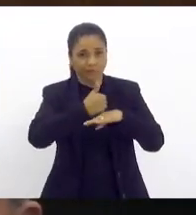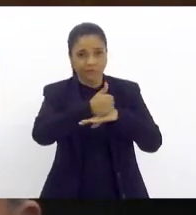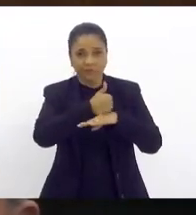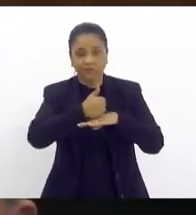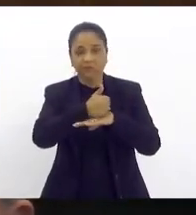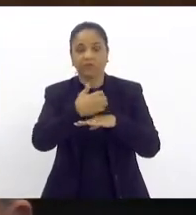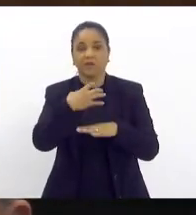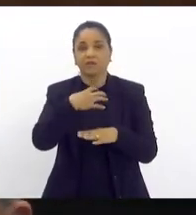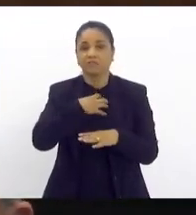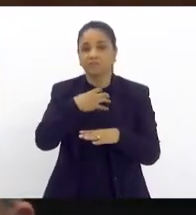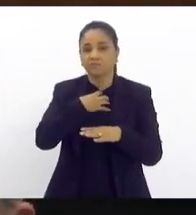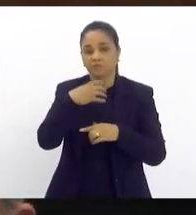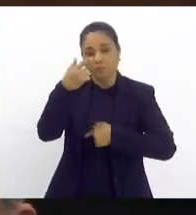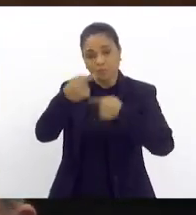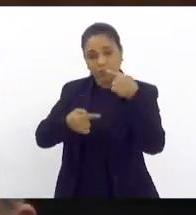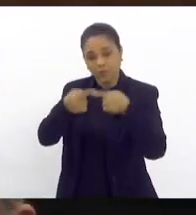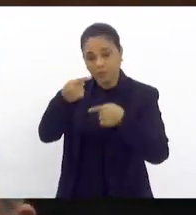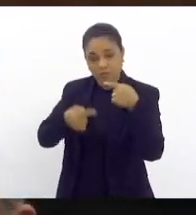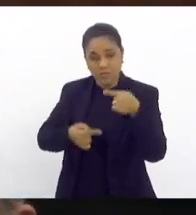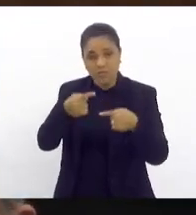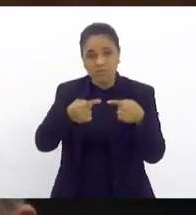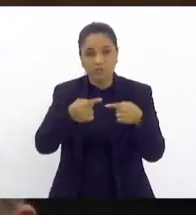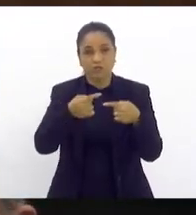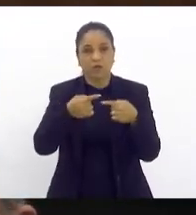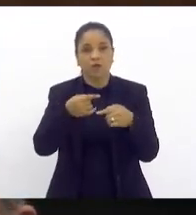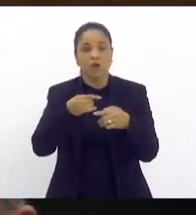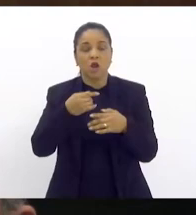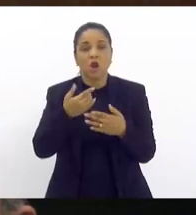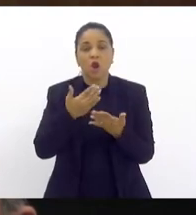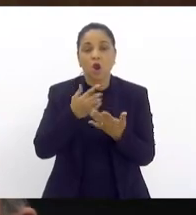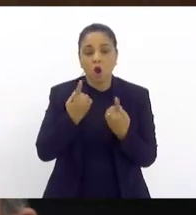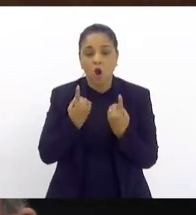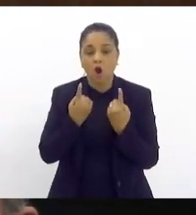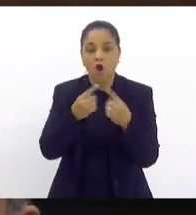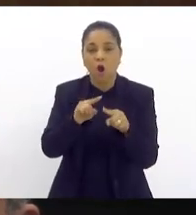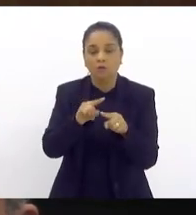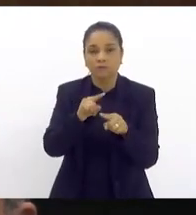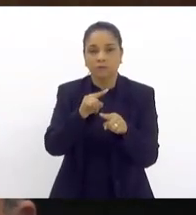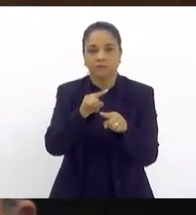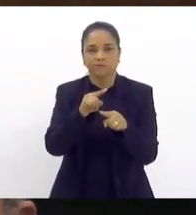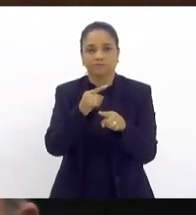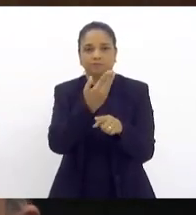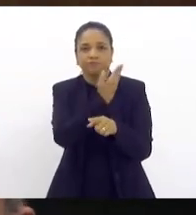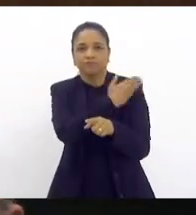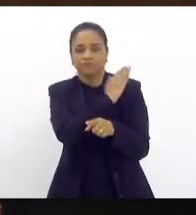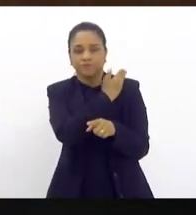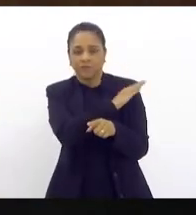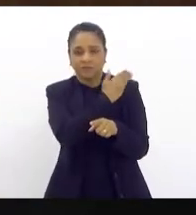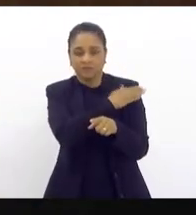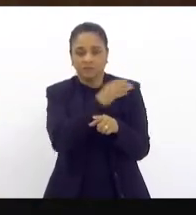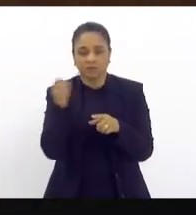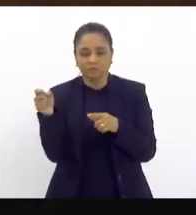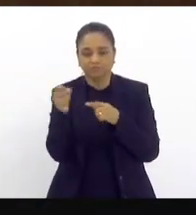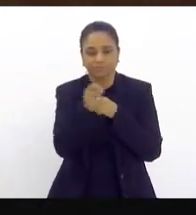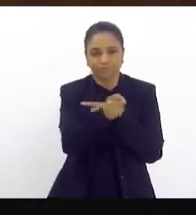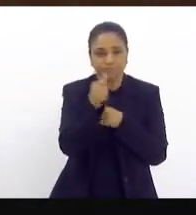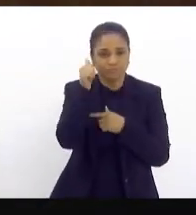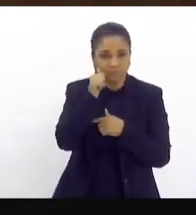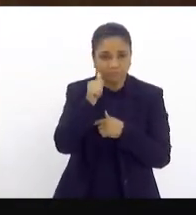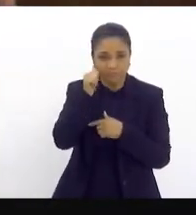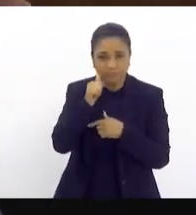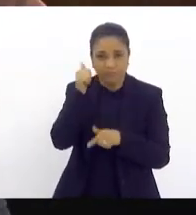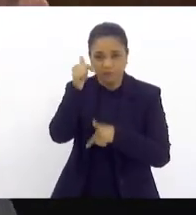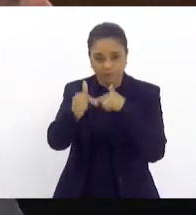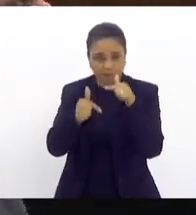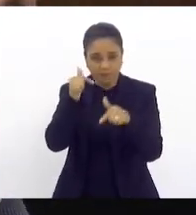essa política de combate à discriminação das mulheres no mercado de trabalho e quando olhamos essa especificidade das mulheres